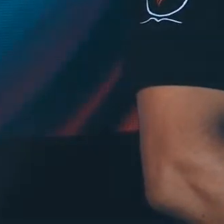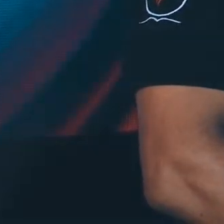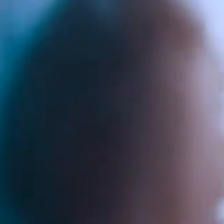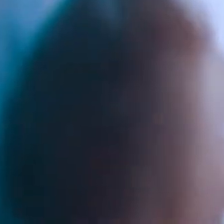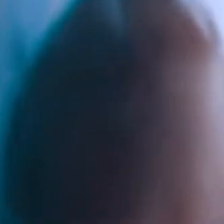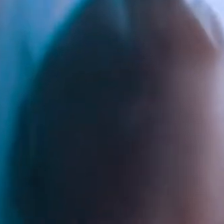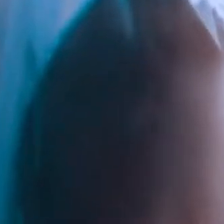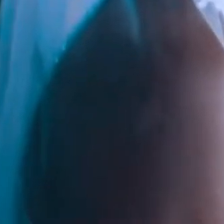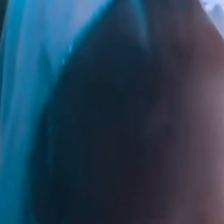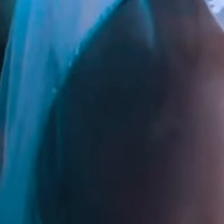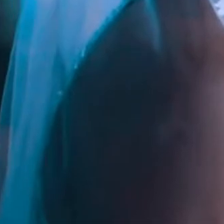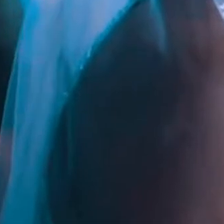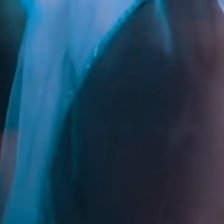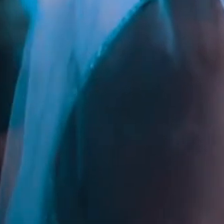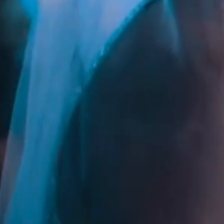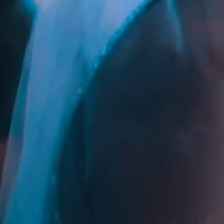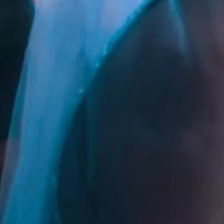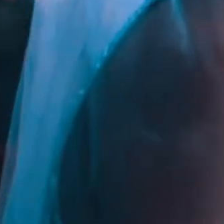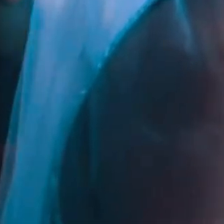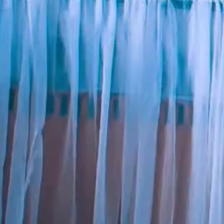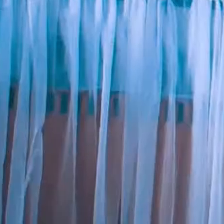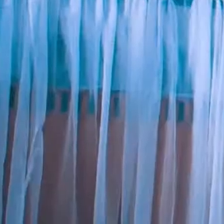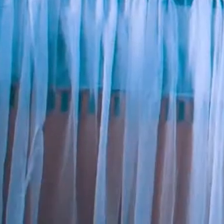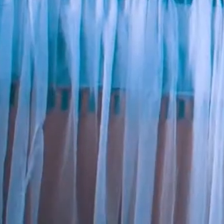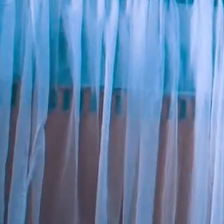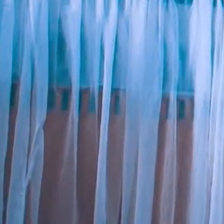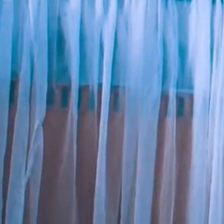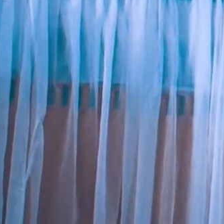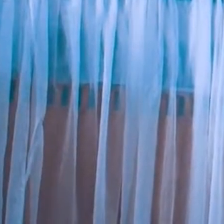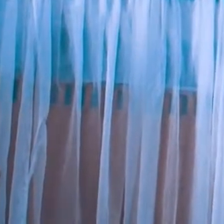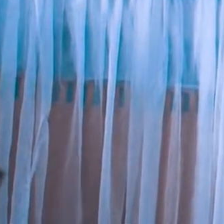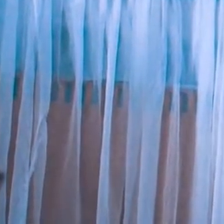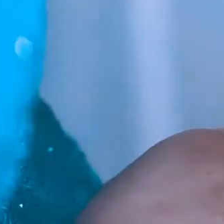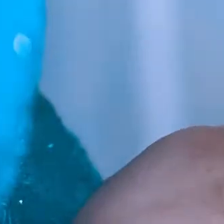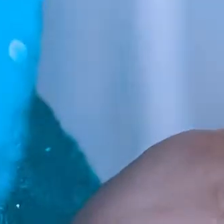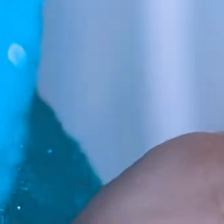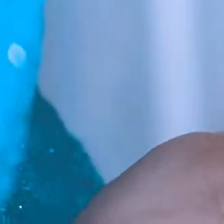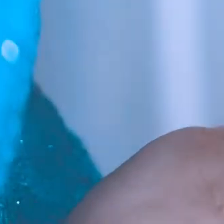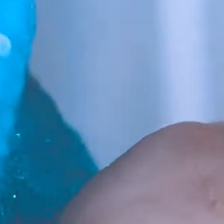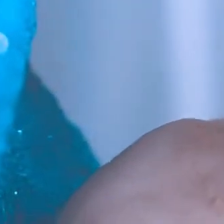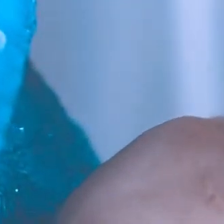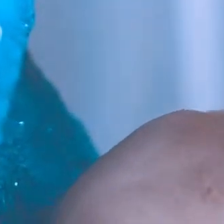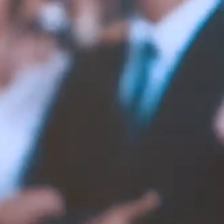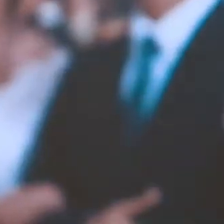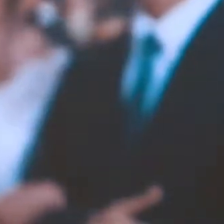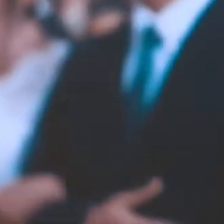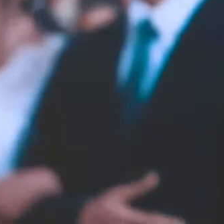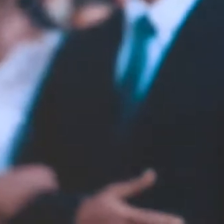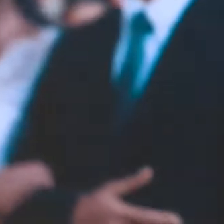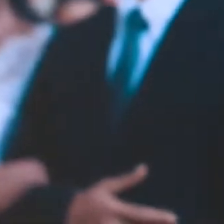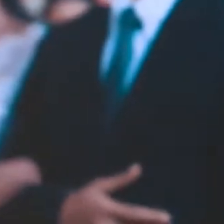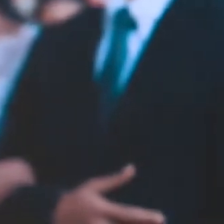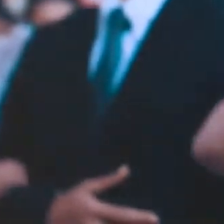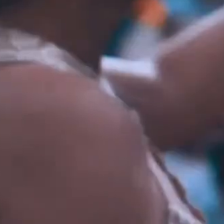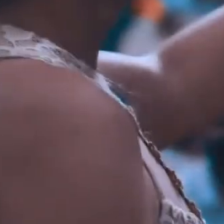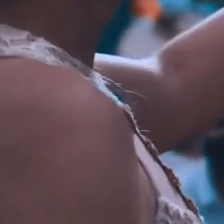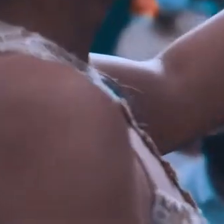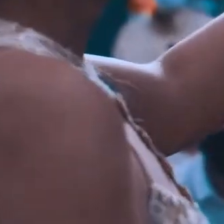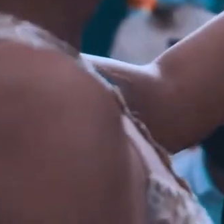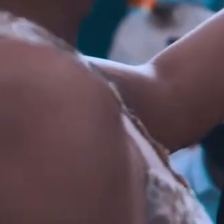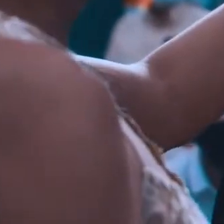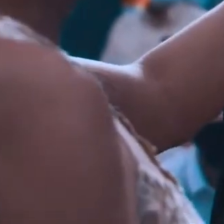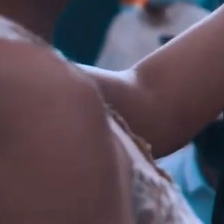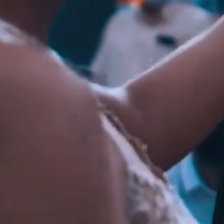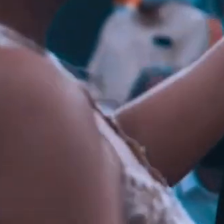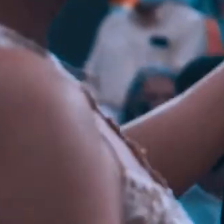para casar. E ao final do ano, encerramos o ano com um casamento coletivo para todos aqueles que querem ter a oportunidade de casar no